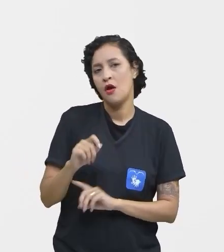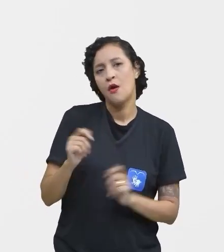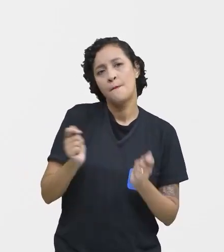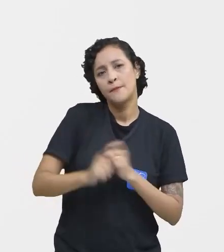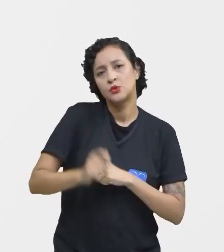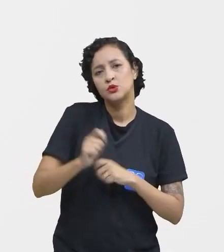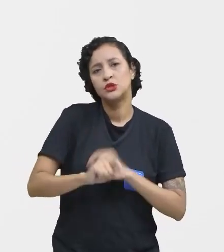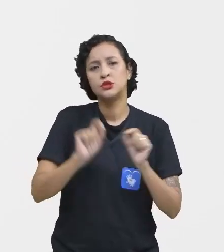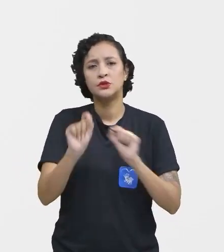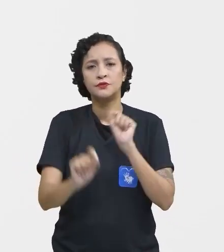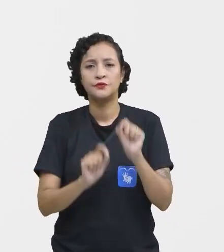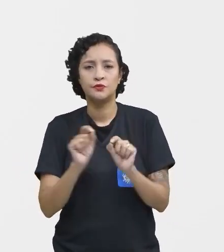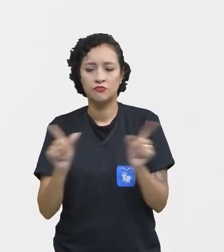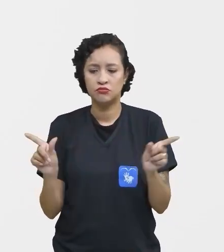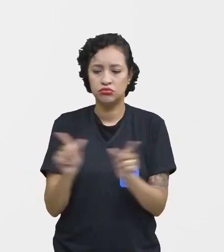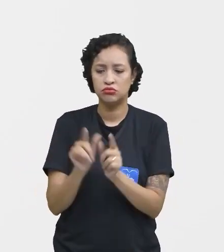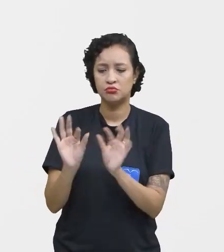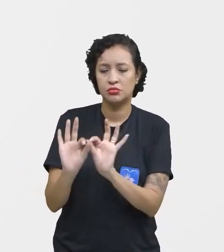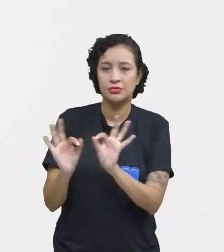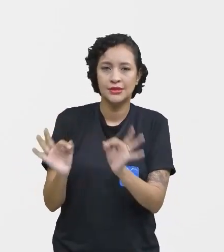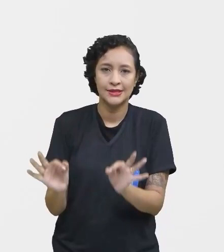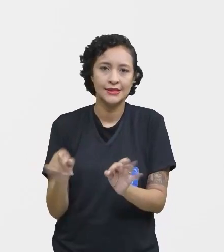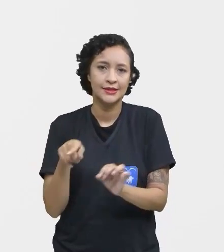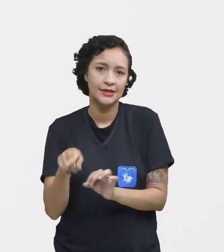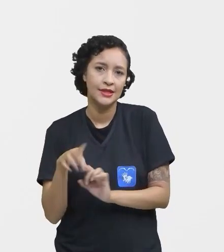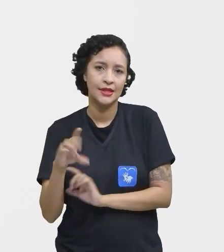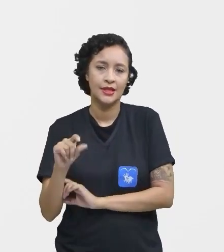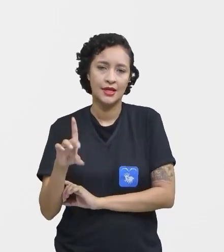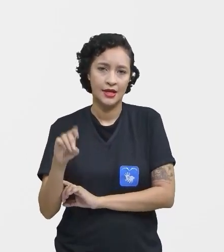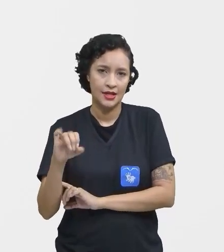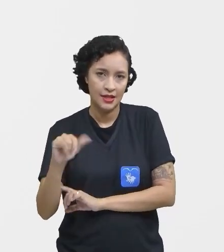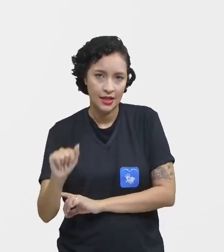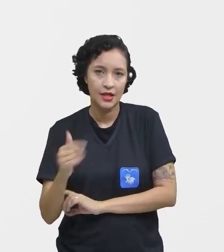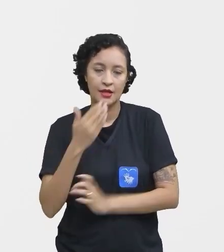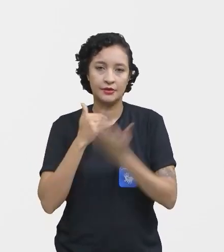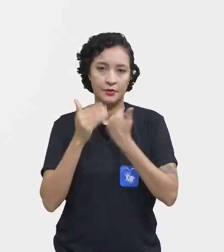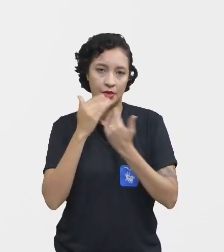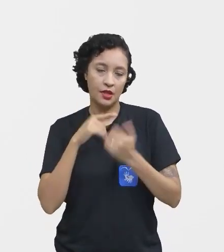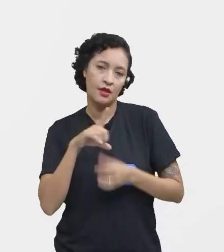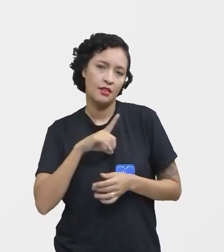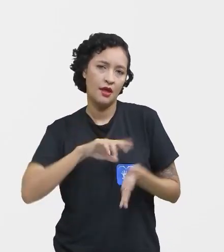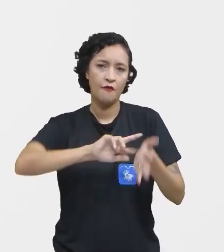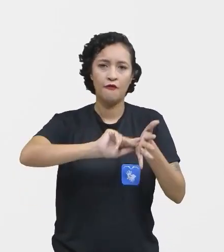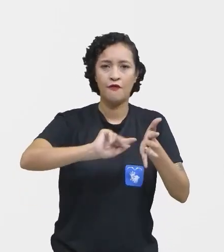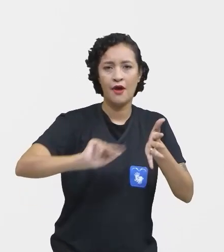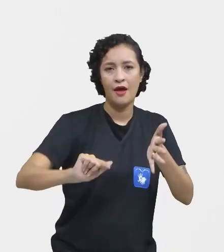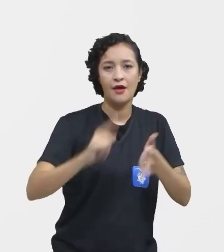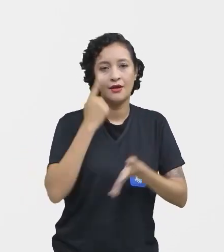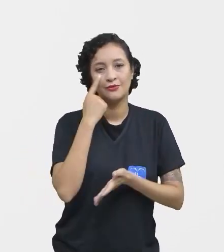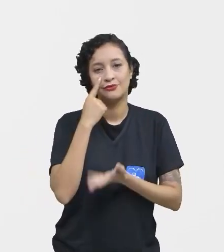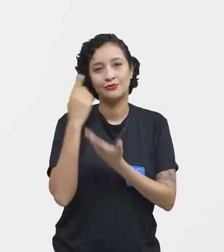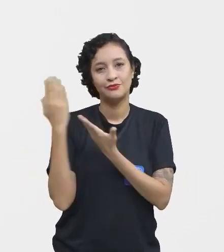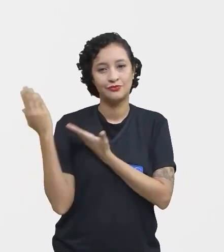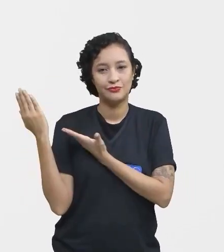várias cadeias alimentares. Então, nas várias cadeias alimentares, como vocês podem ver aqui na imagem,